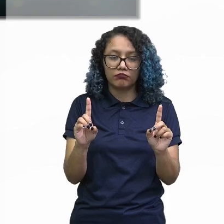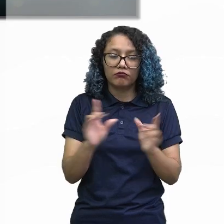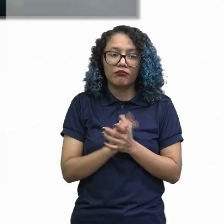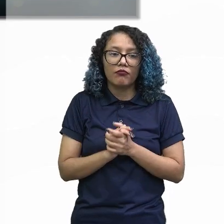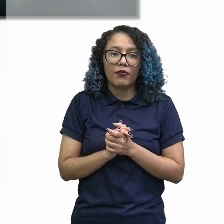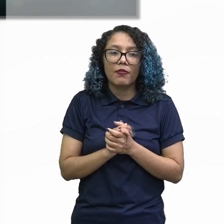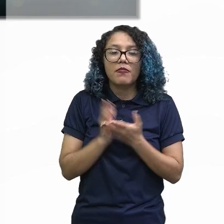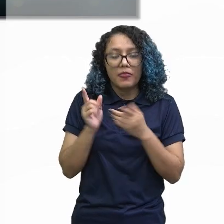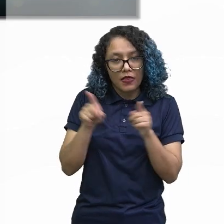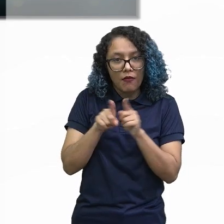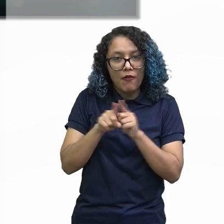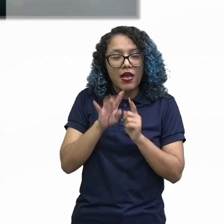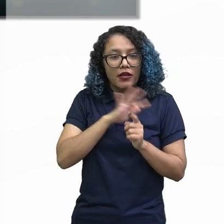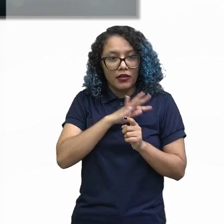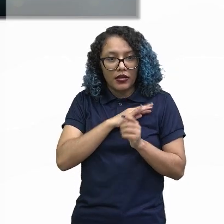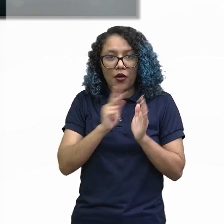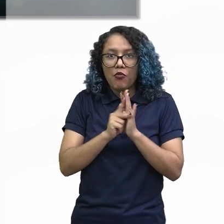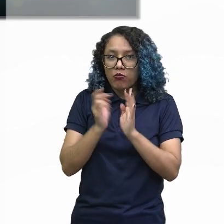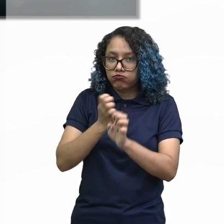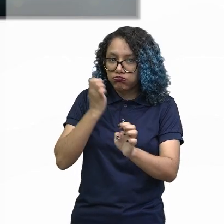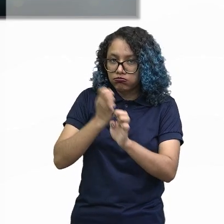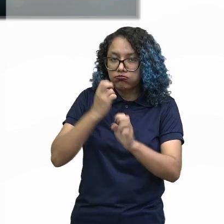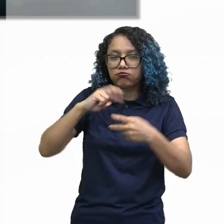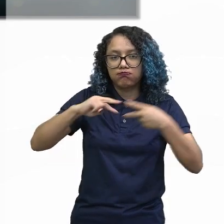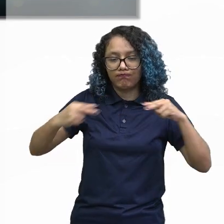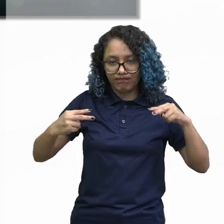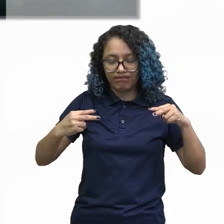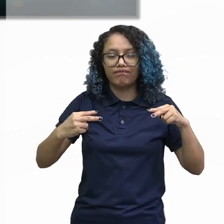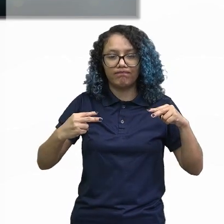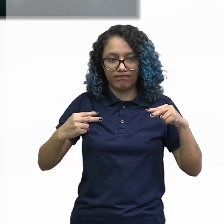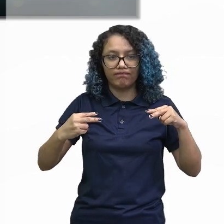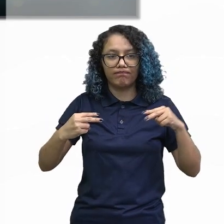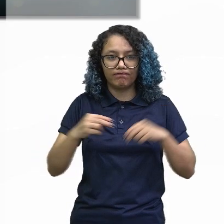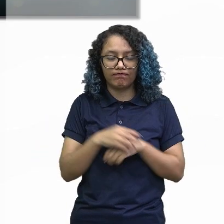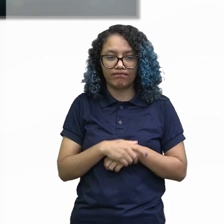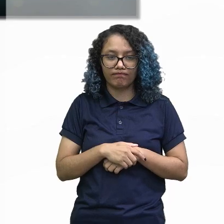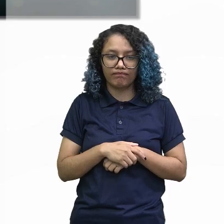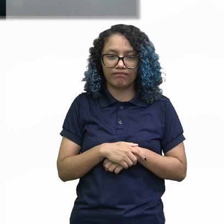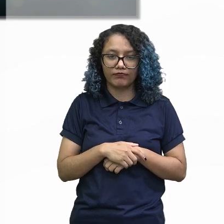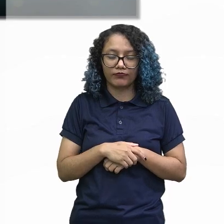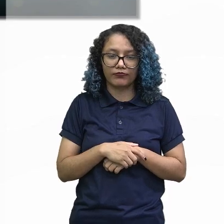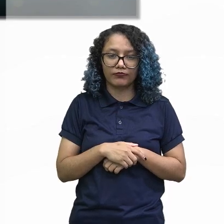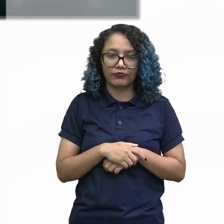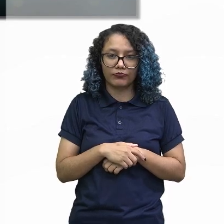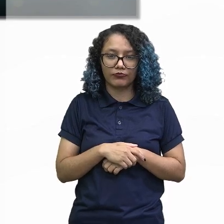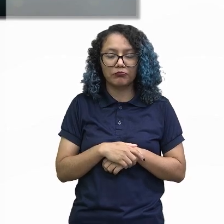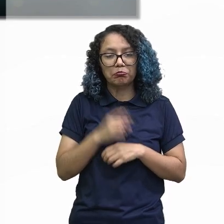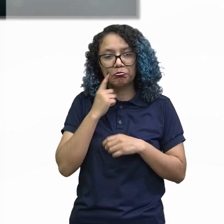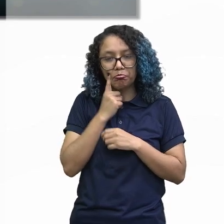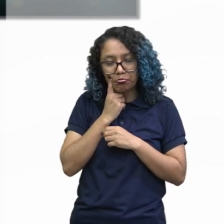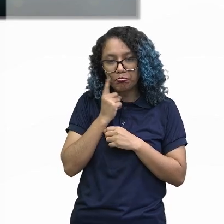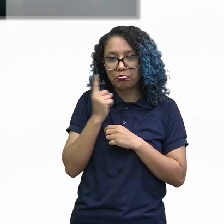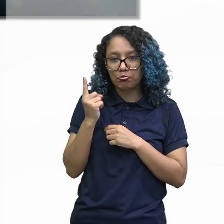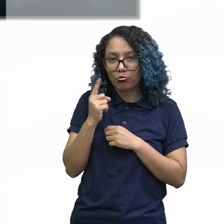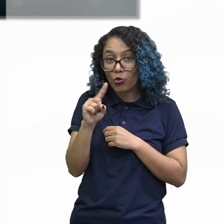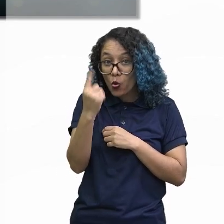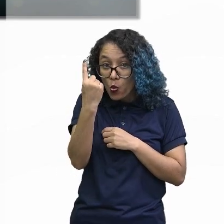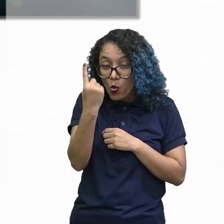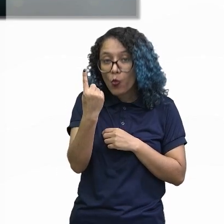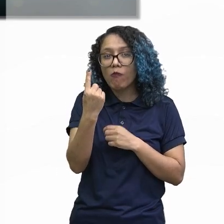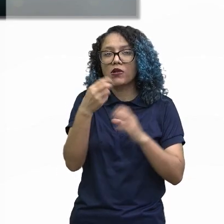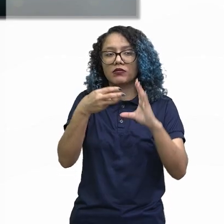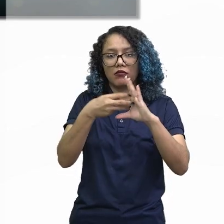técnica aí, são técnicas da engenharia genética que, a partir, né, dessas amostras ali de uma única célula, a